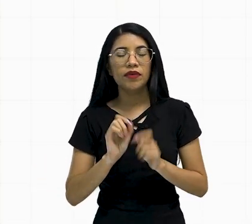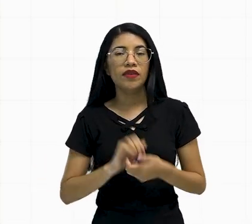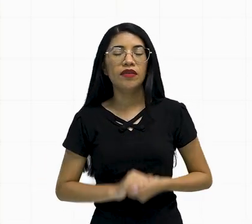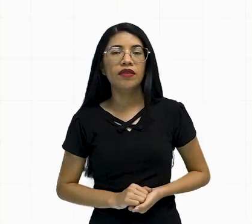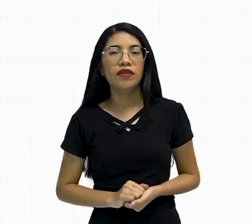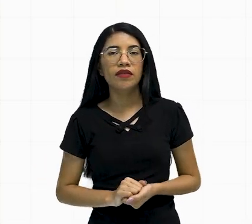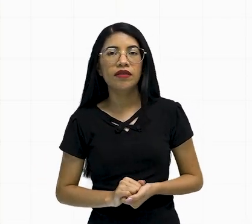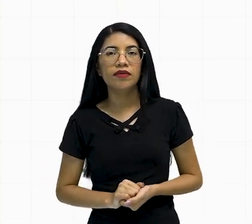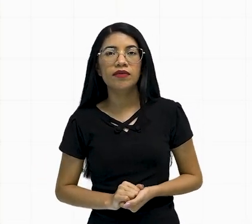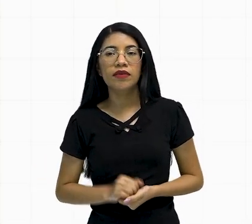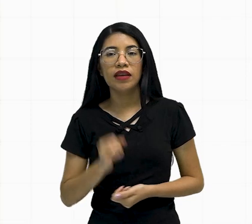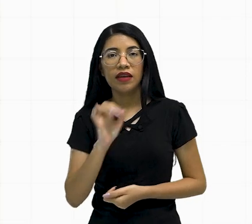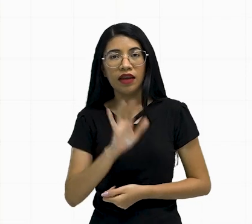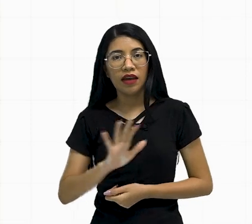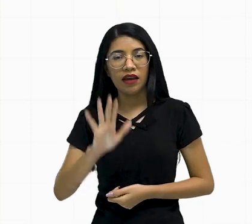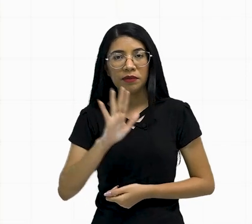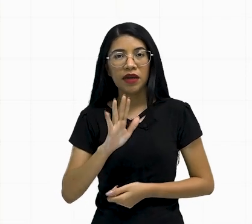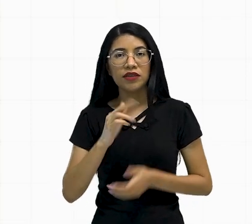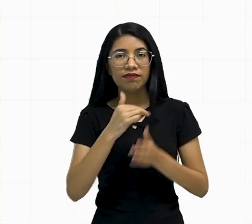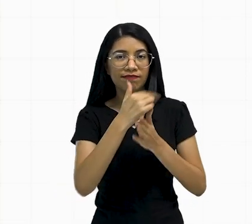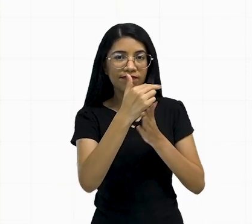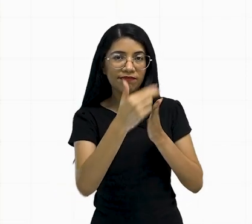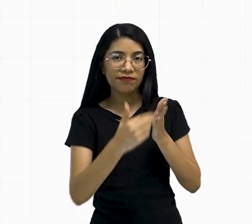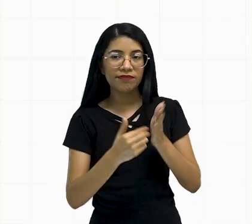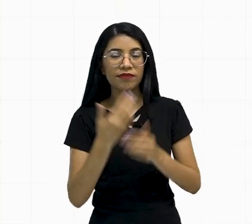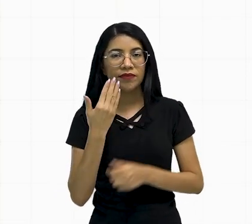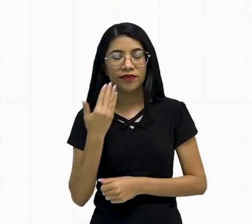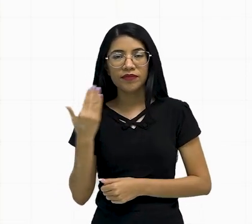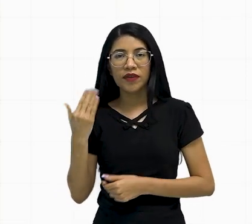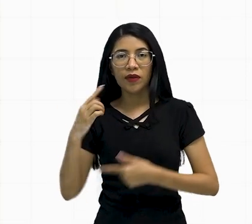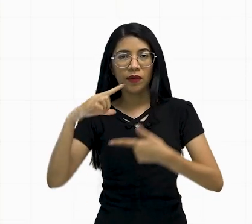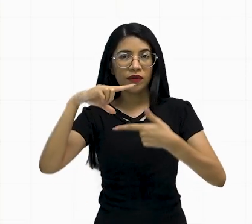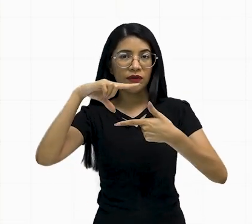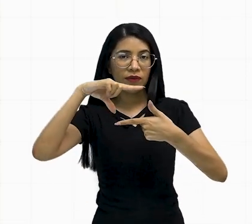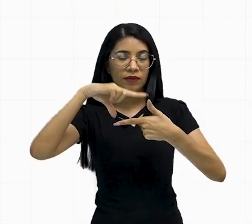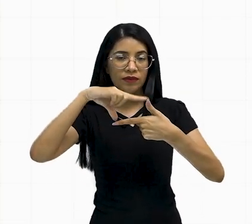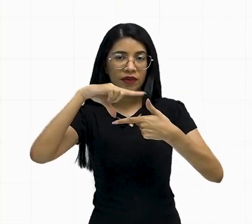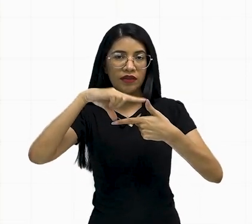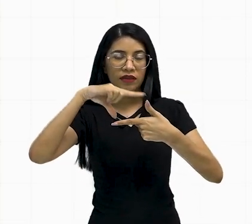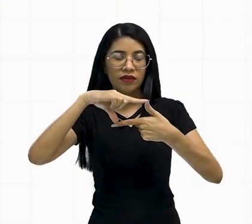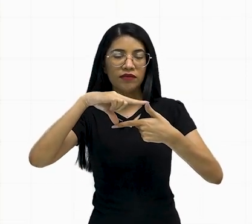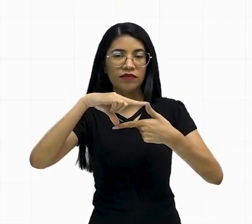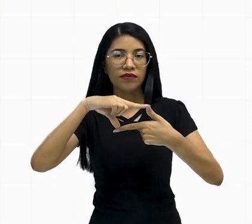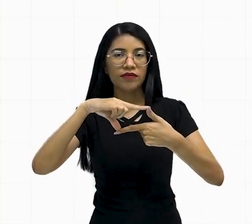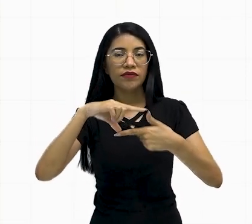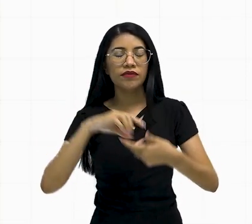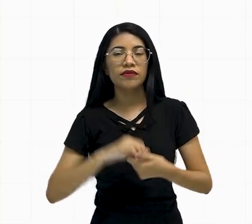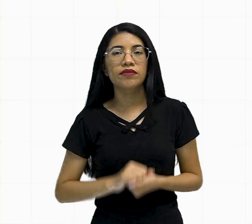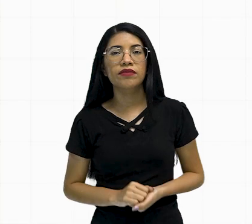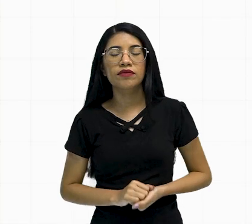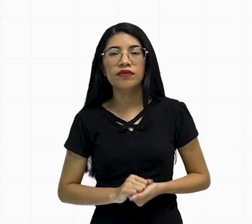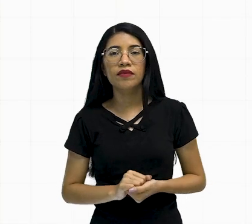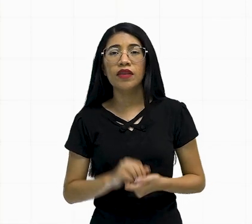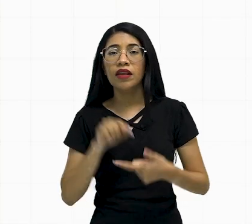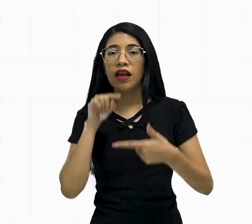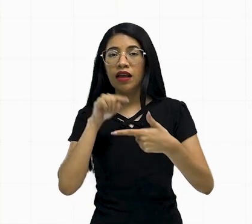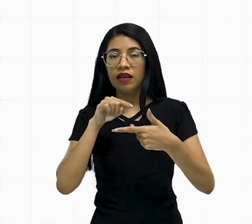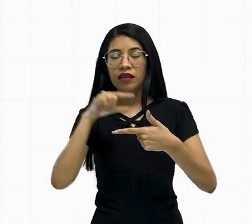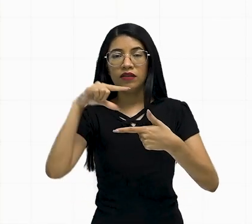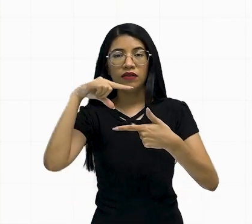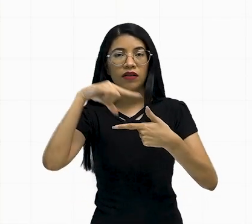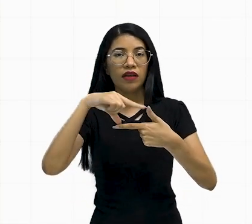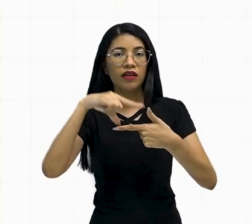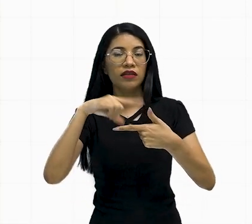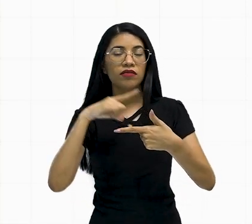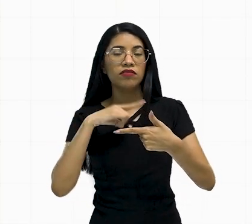aqui esta figura, certo? Esta figura é um retângulo. Esse retângulo ele vai